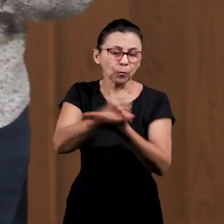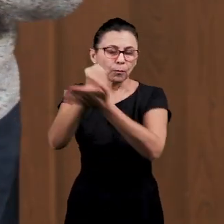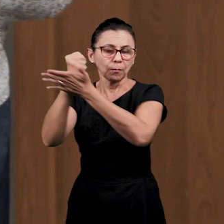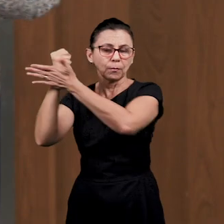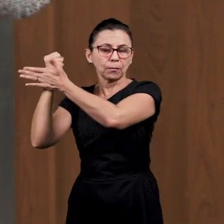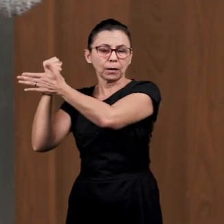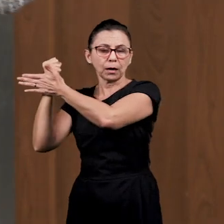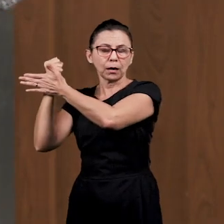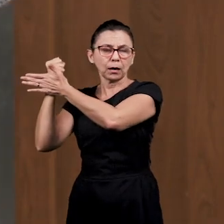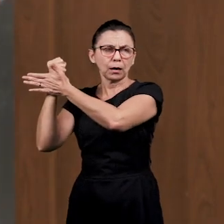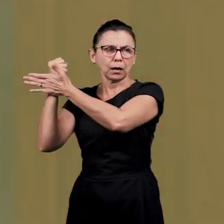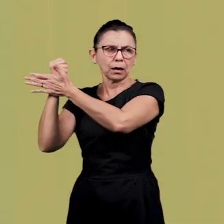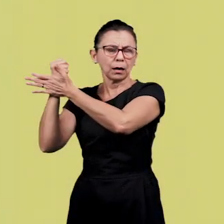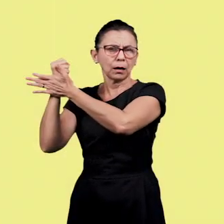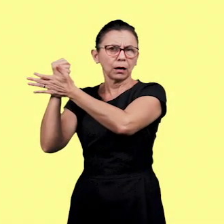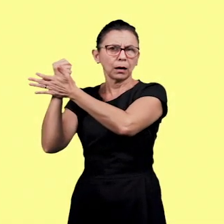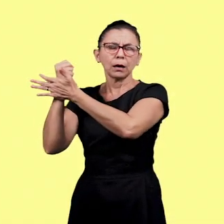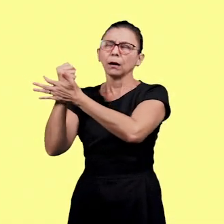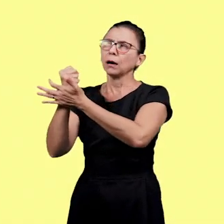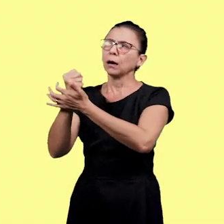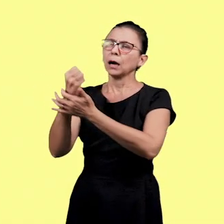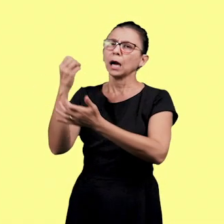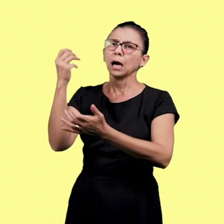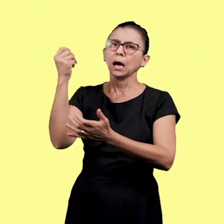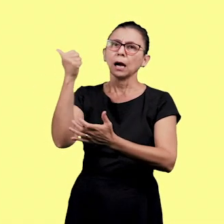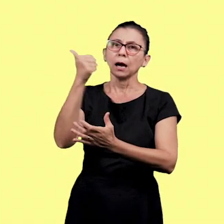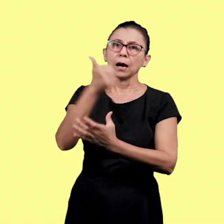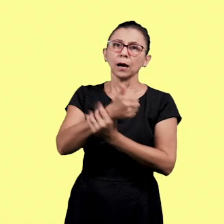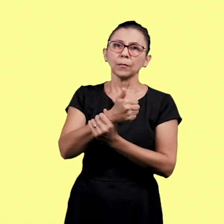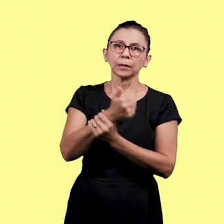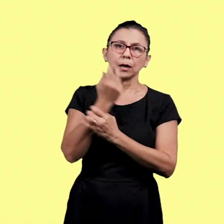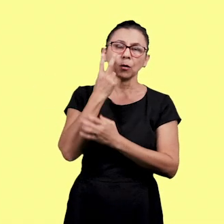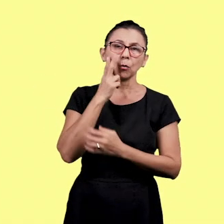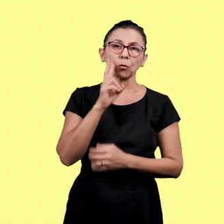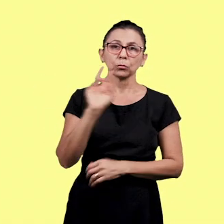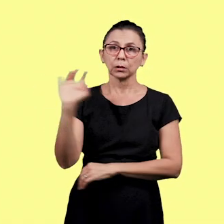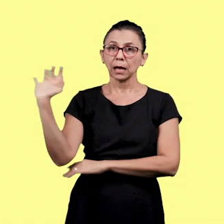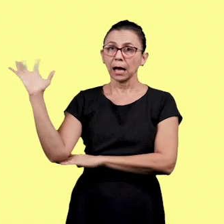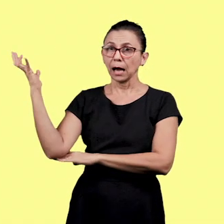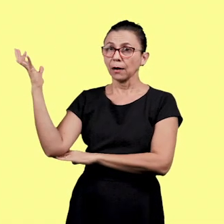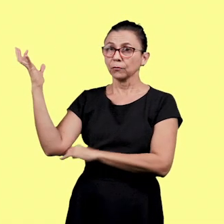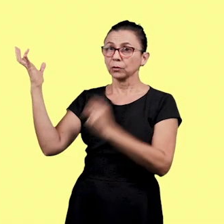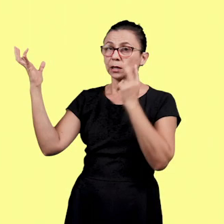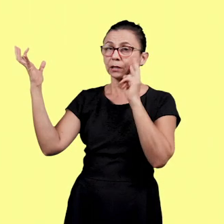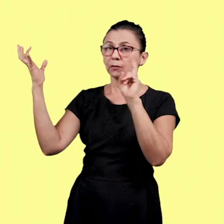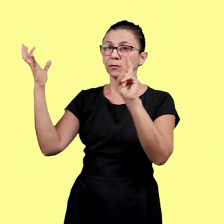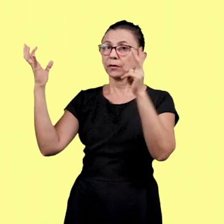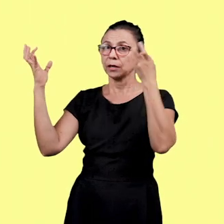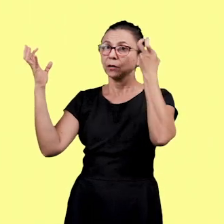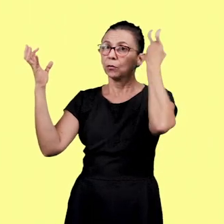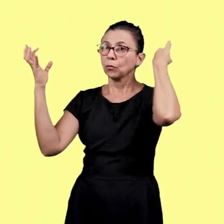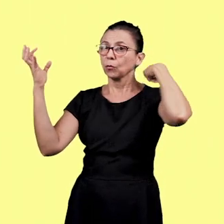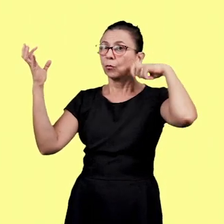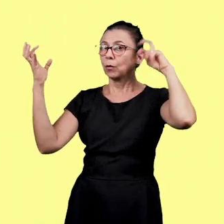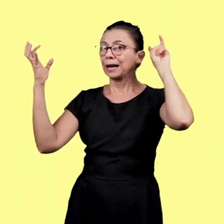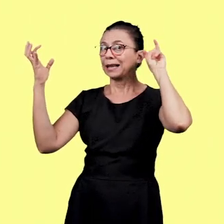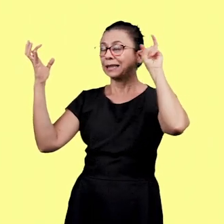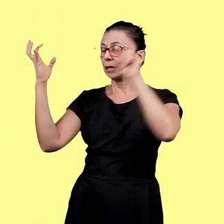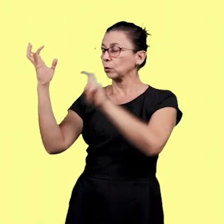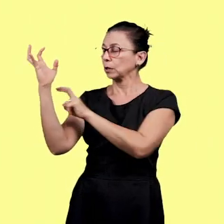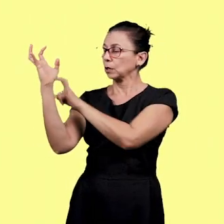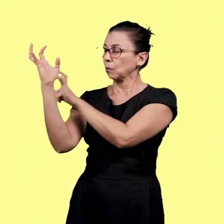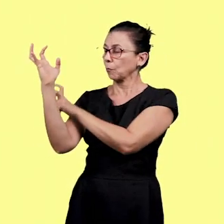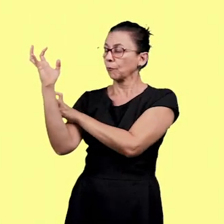Abraão olha ao seu redor e vê um carneiro preso nos arbustos pelo seu